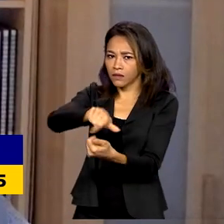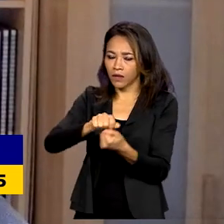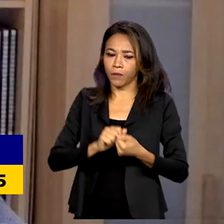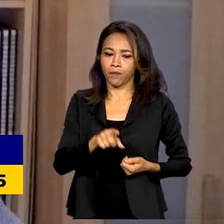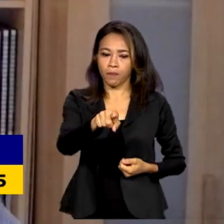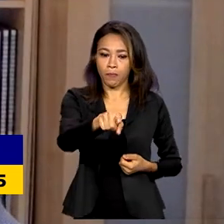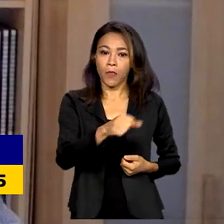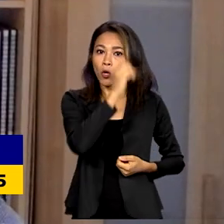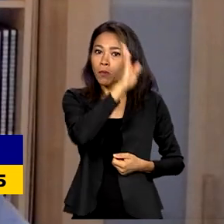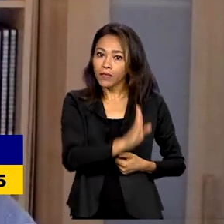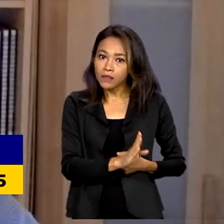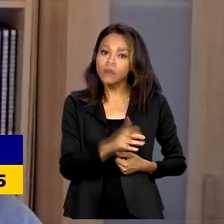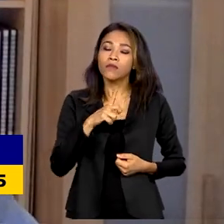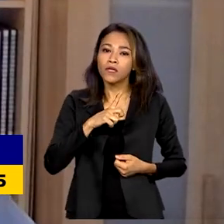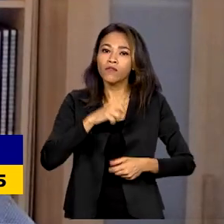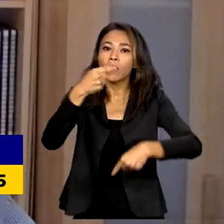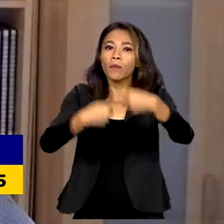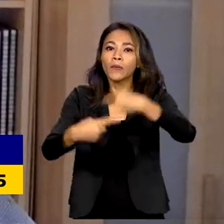uma política externa de